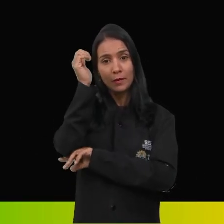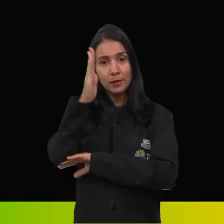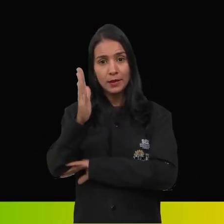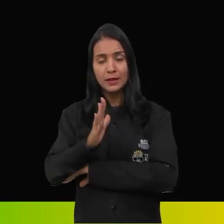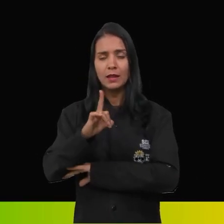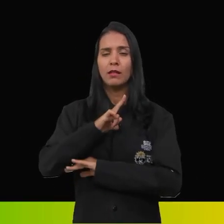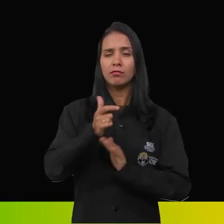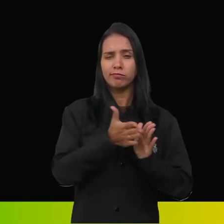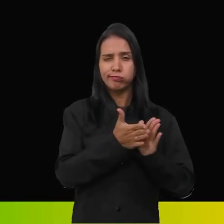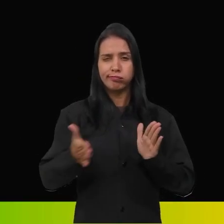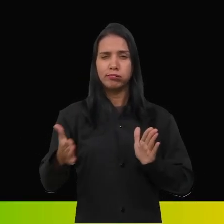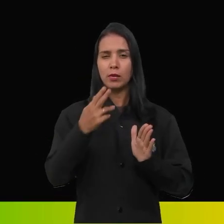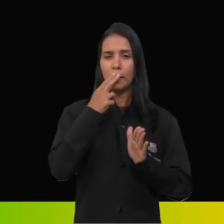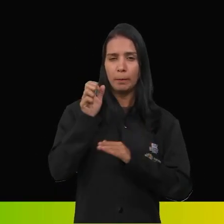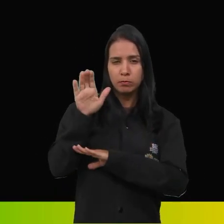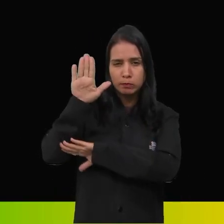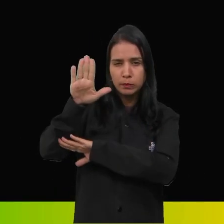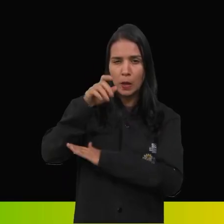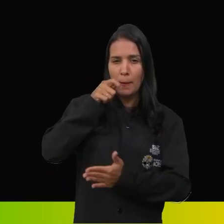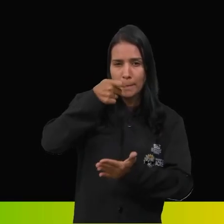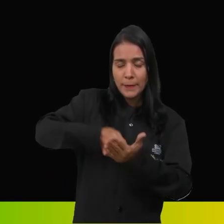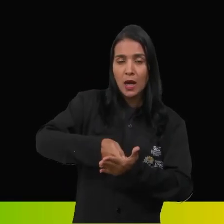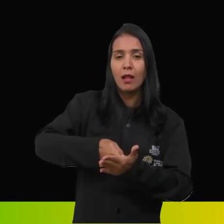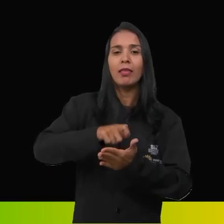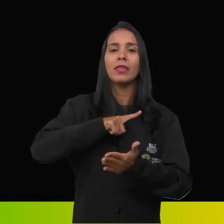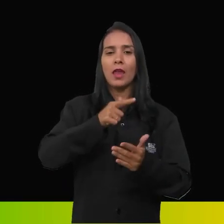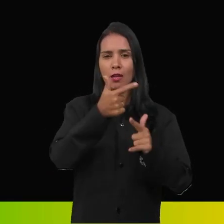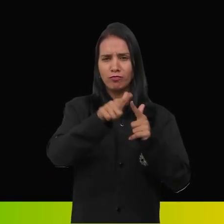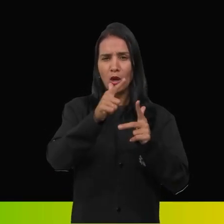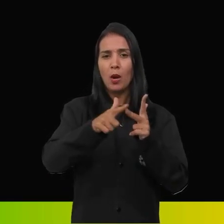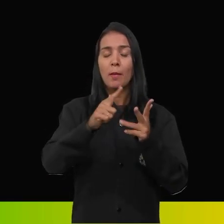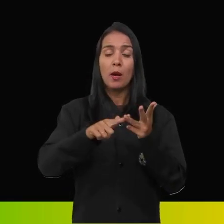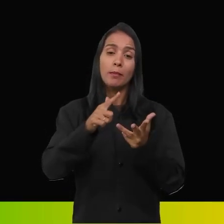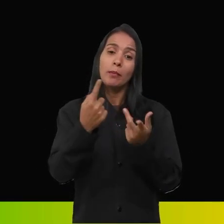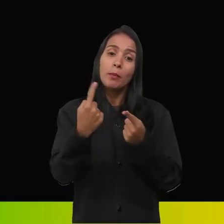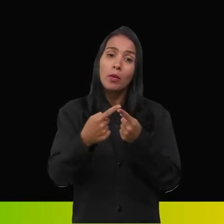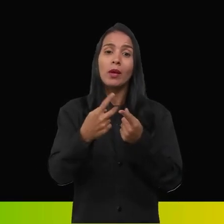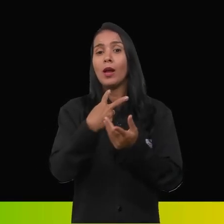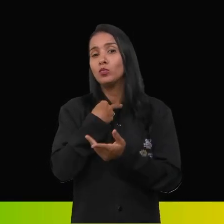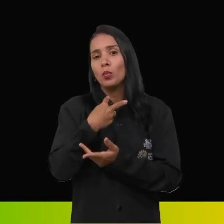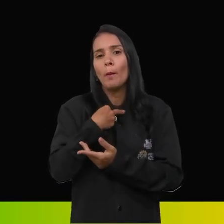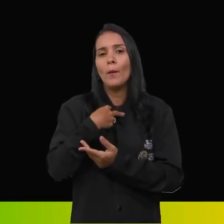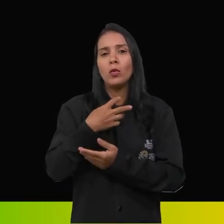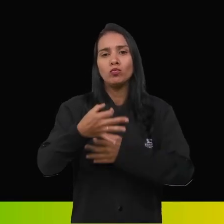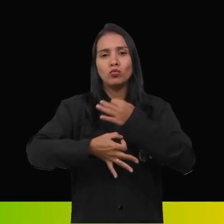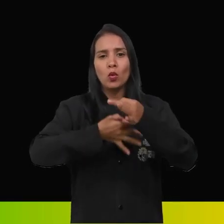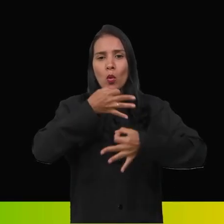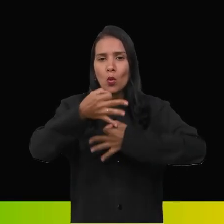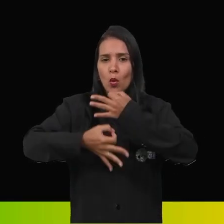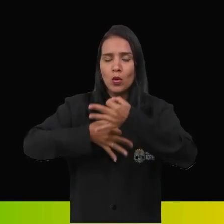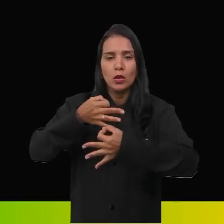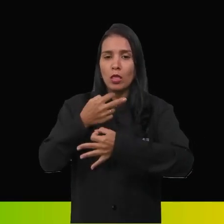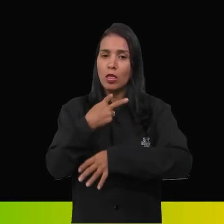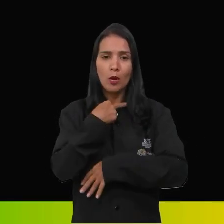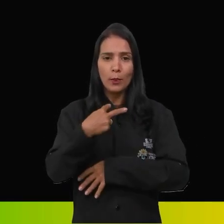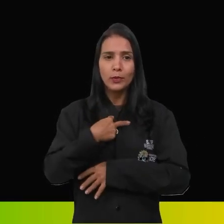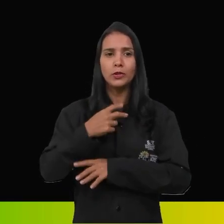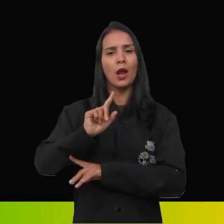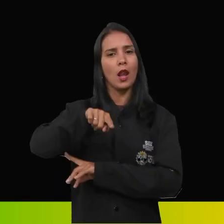ditadura militar. Então ele sofreu uma crise, porque não podia estar se manifestando, mas depois veio a retomada com